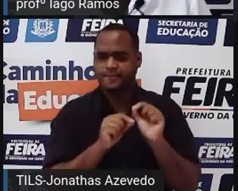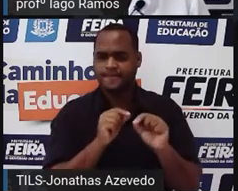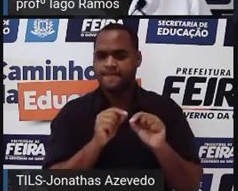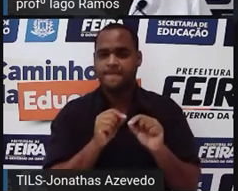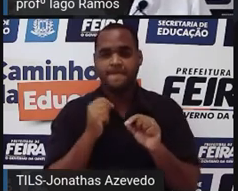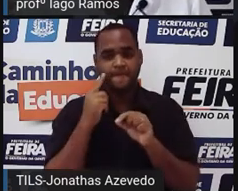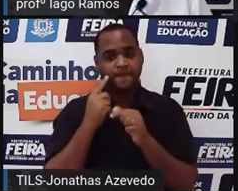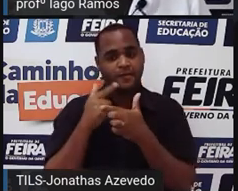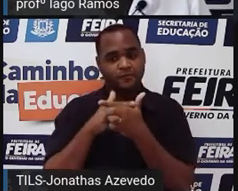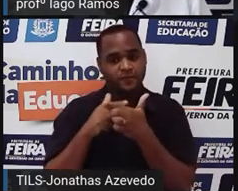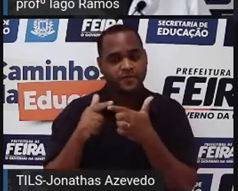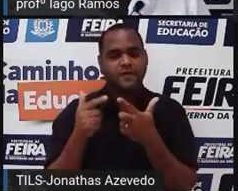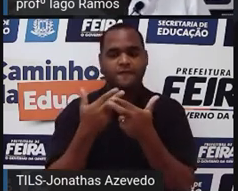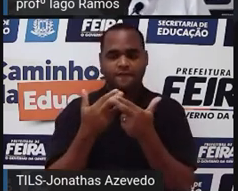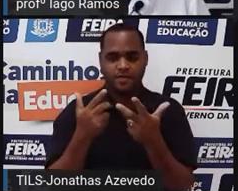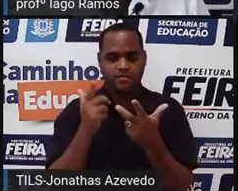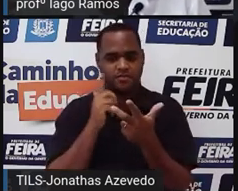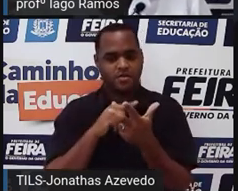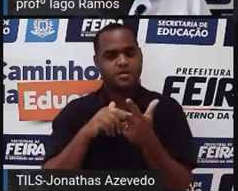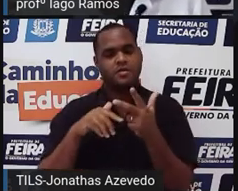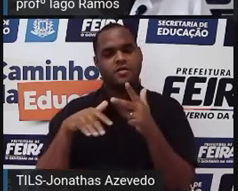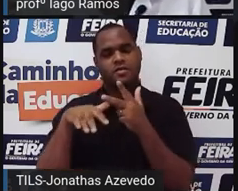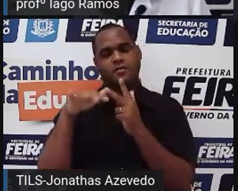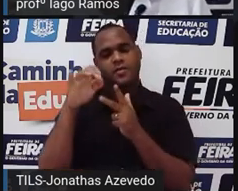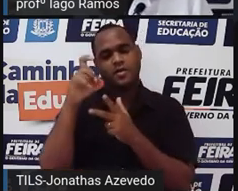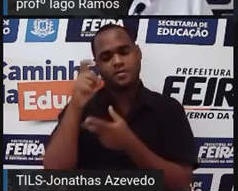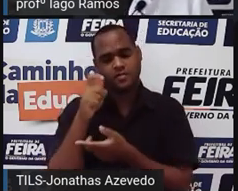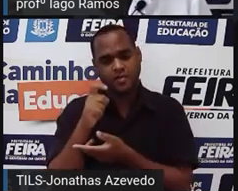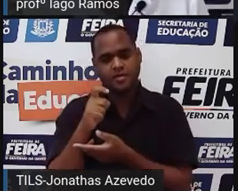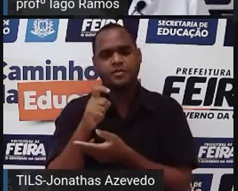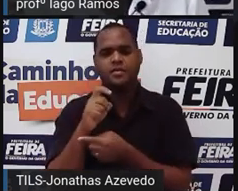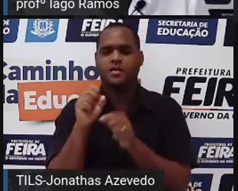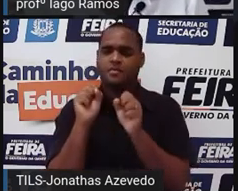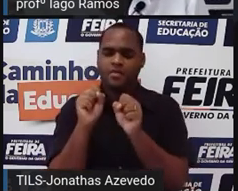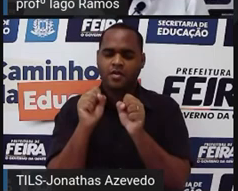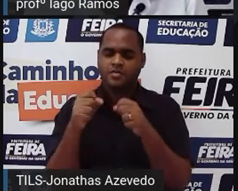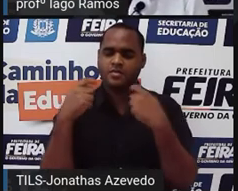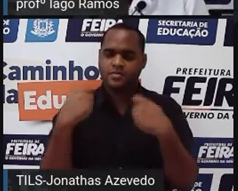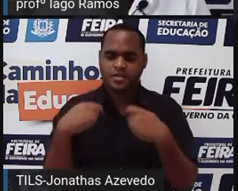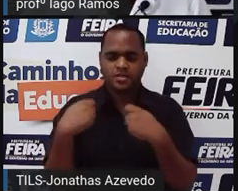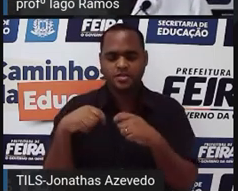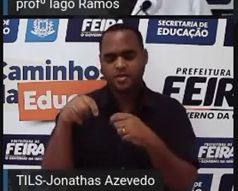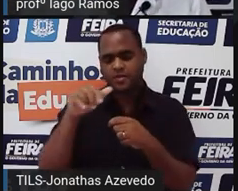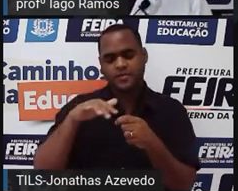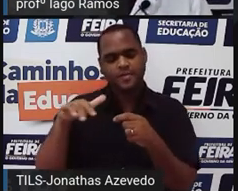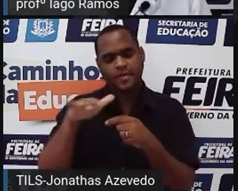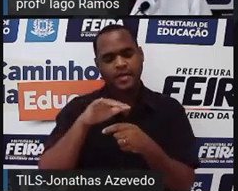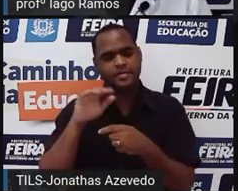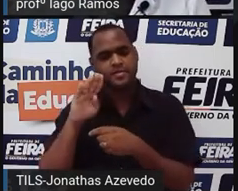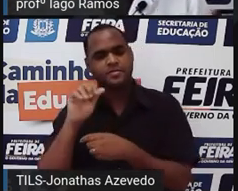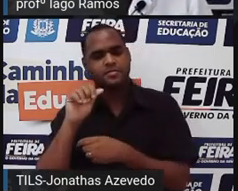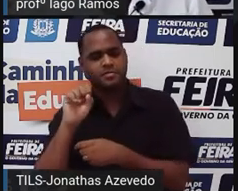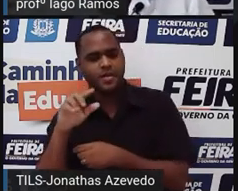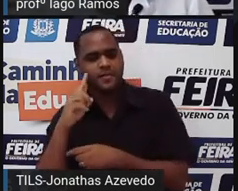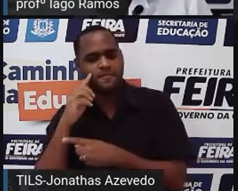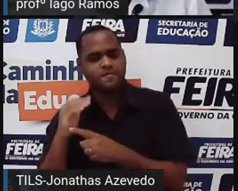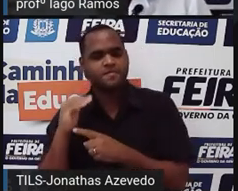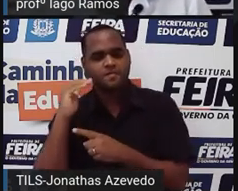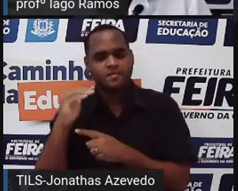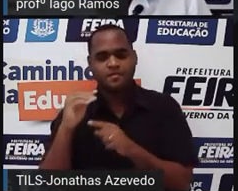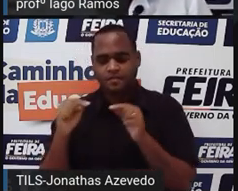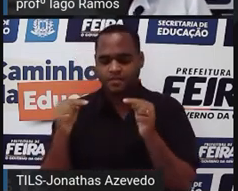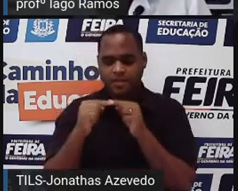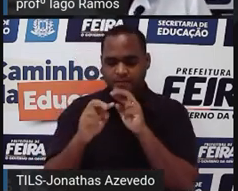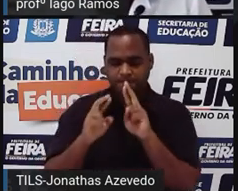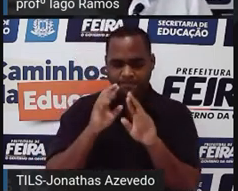na divisão de potências com o mesmo expoente, a gente precisa só dividir as bases, elevar o expoente e encontrar o resultado,